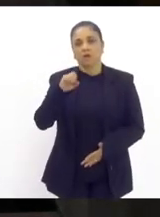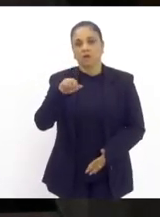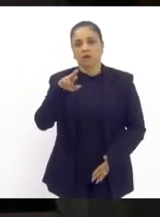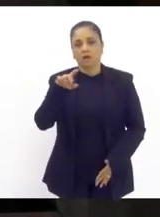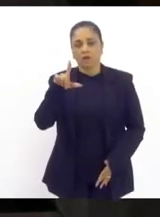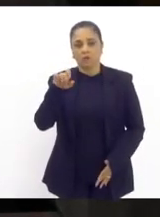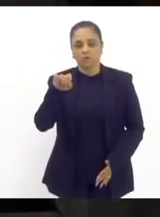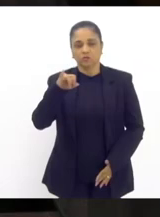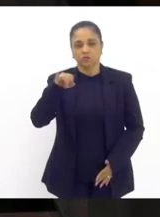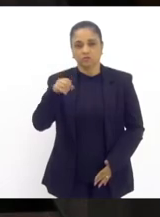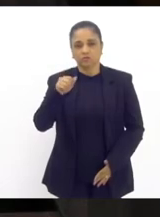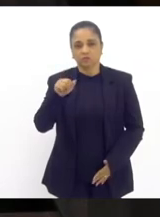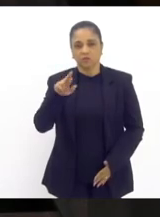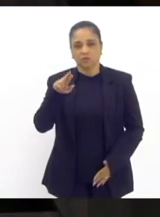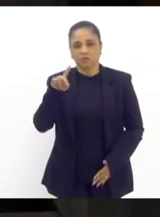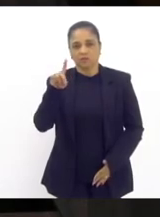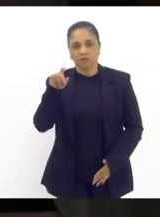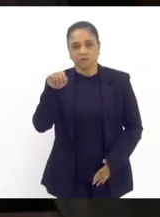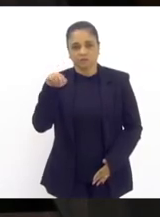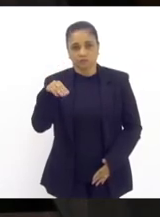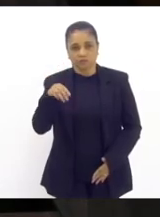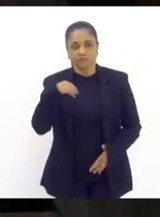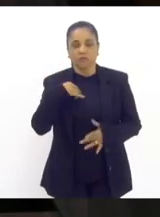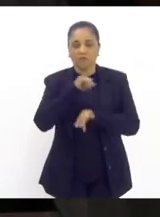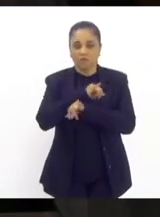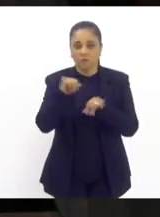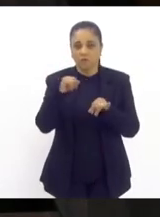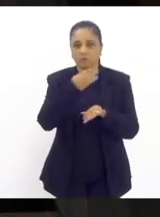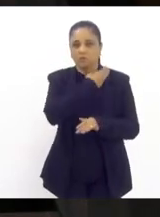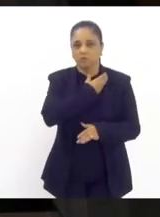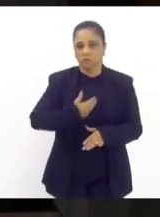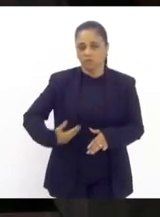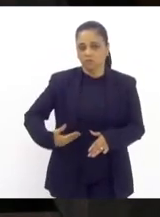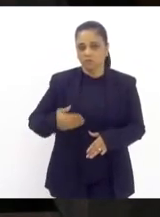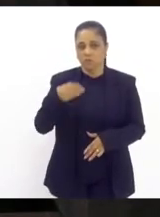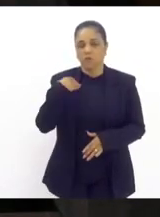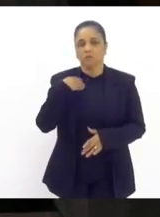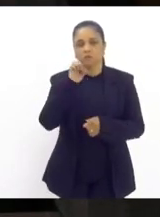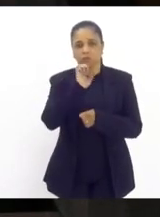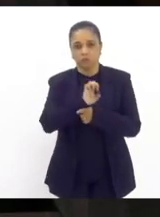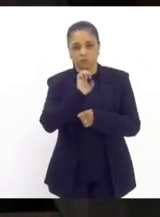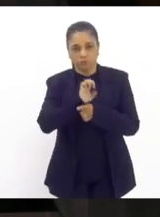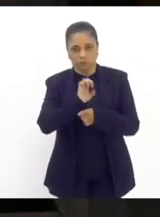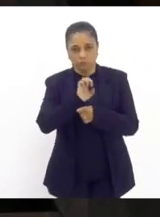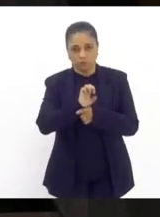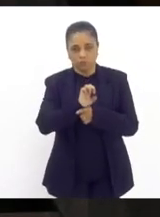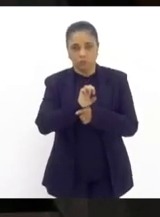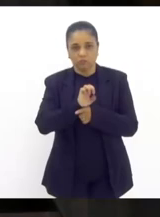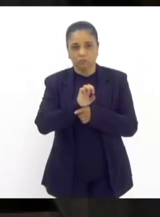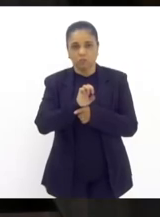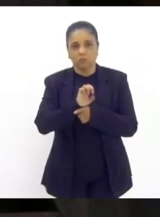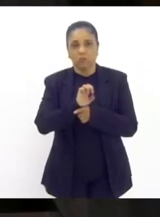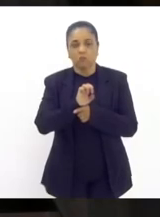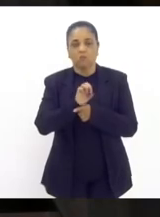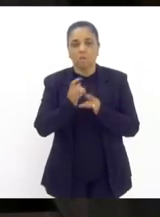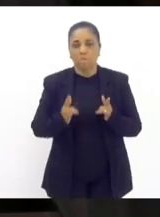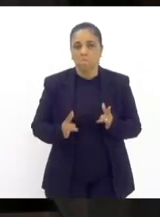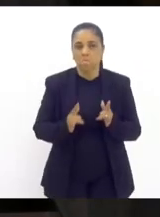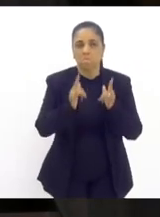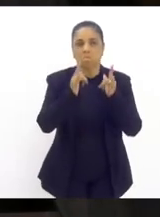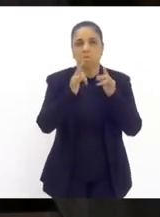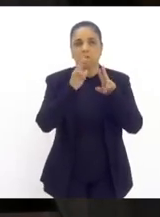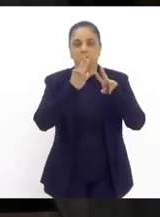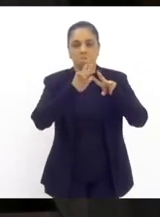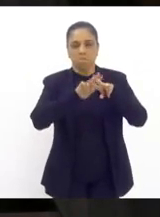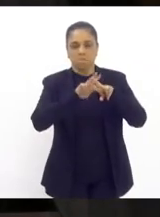a informação que o governo do estado pretende construir um presídio de segurança máxima